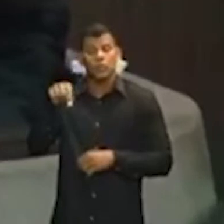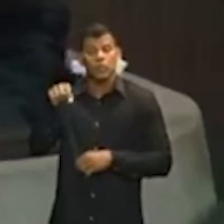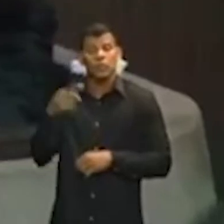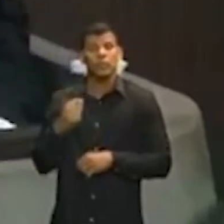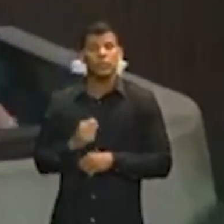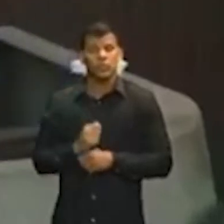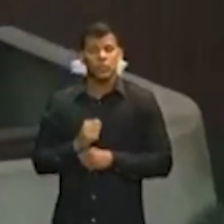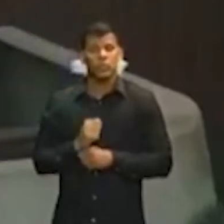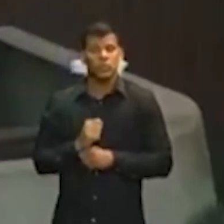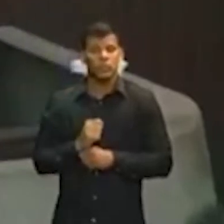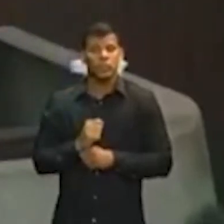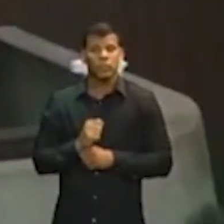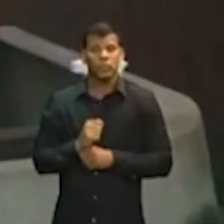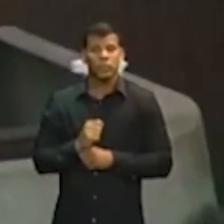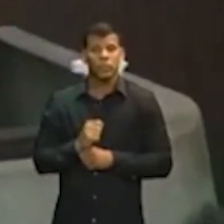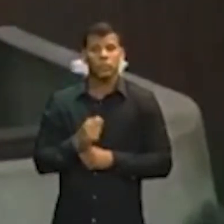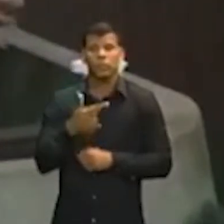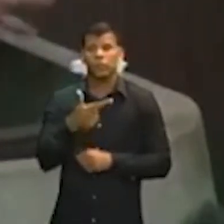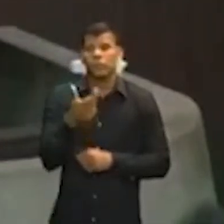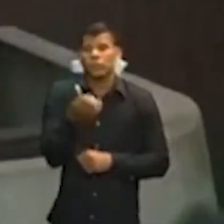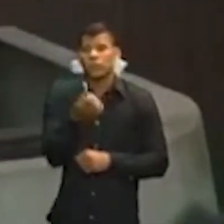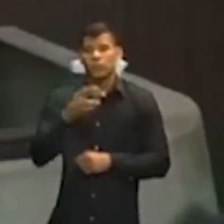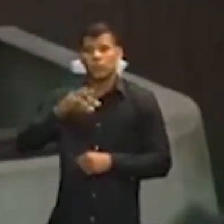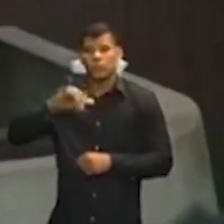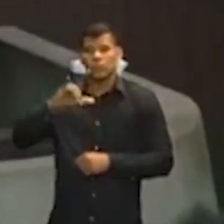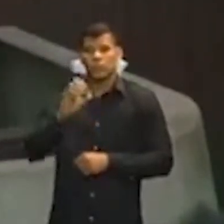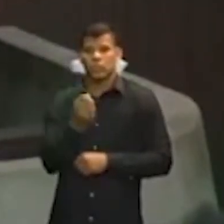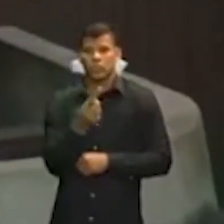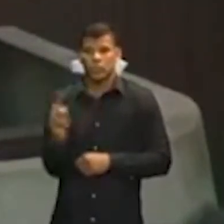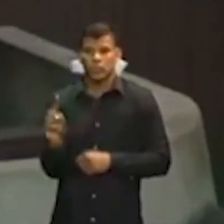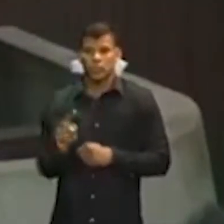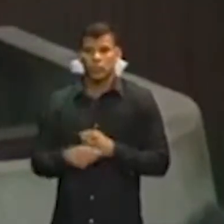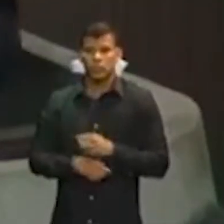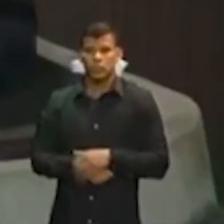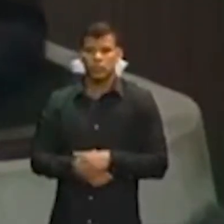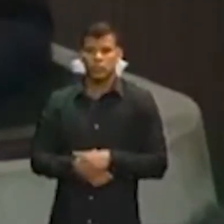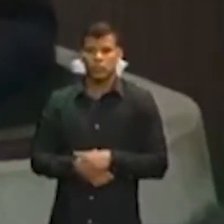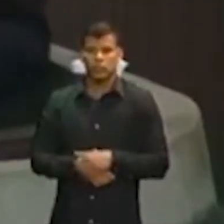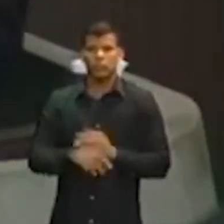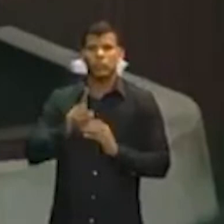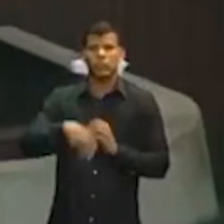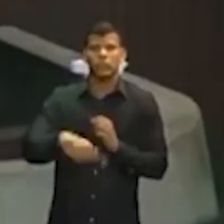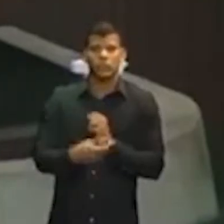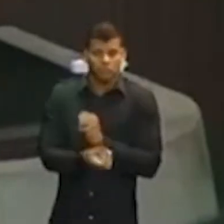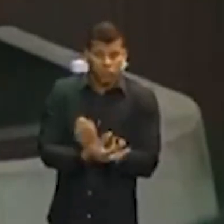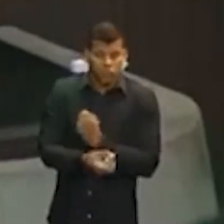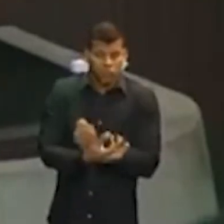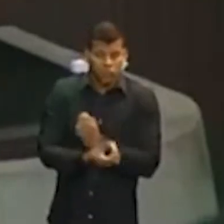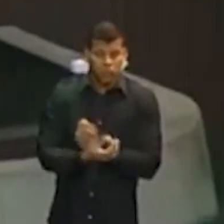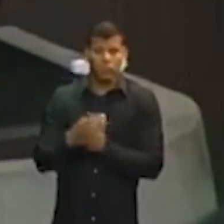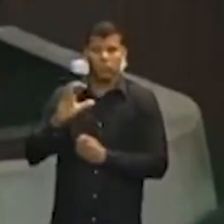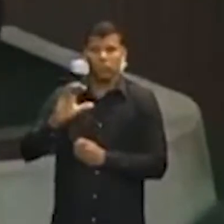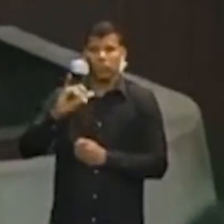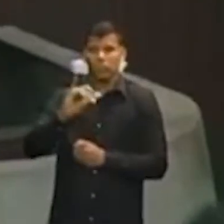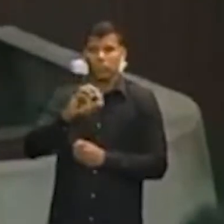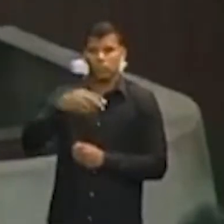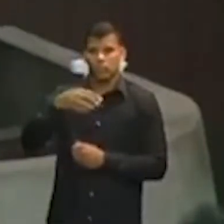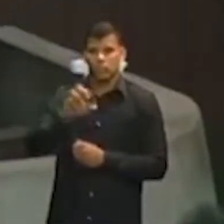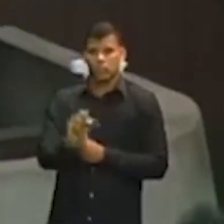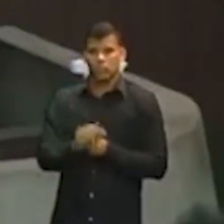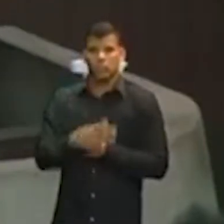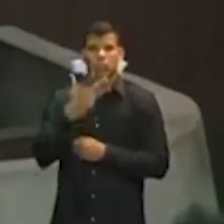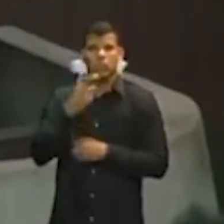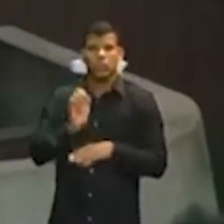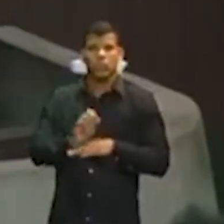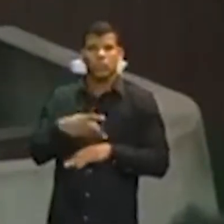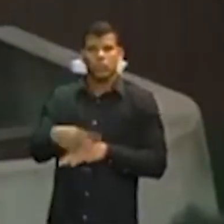20 milhões, dá quase 26 milhões, as duas afanadas no ICMS do Ceará, no dinheiro